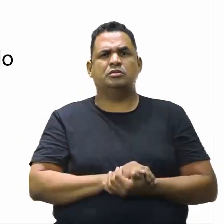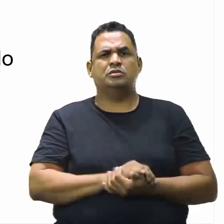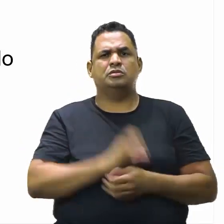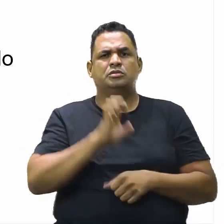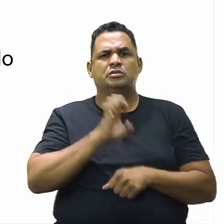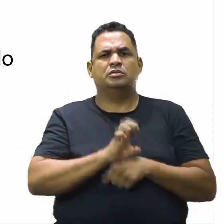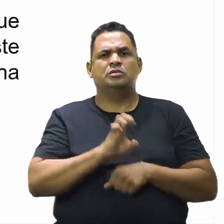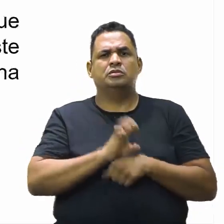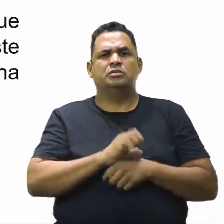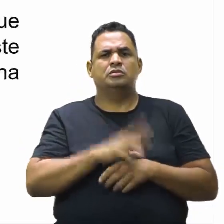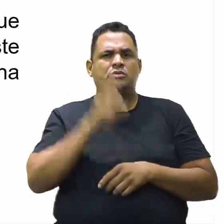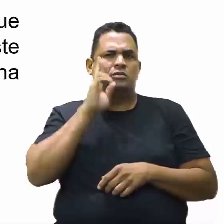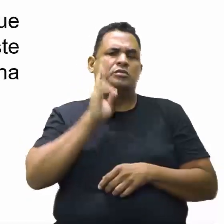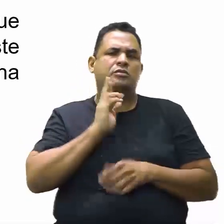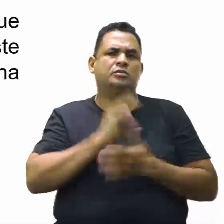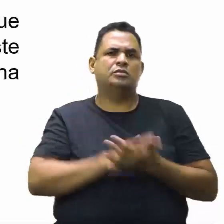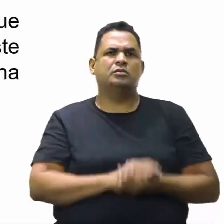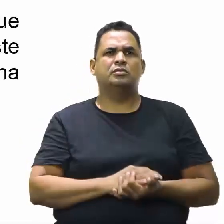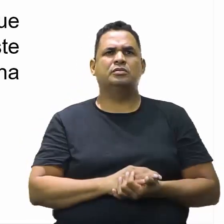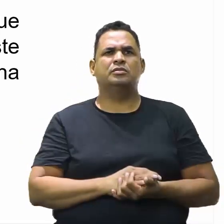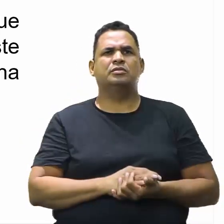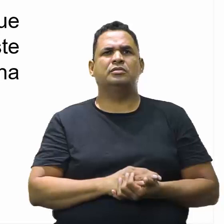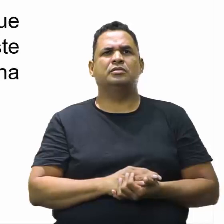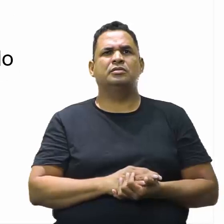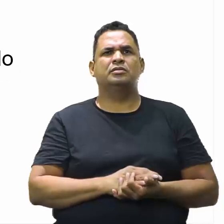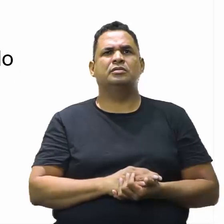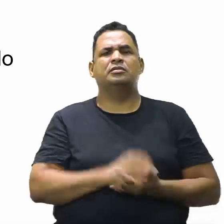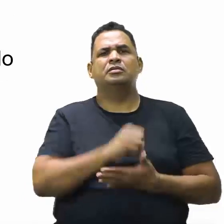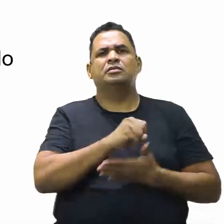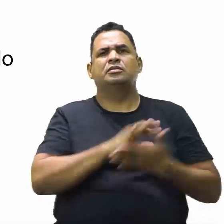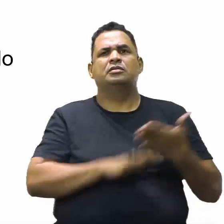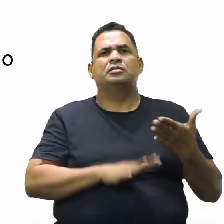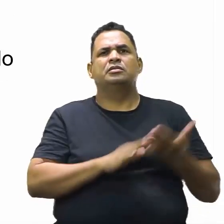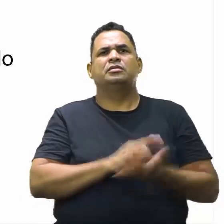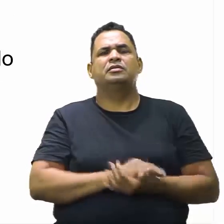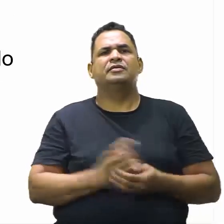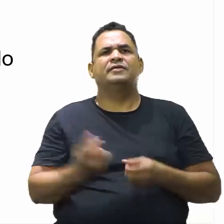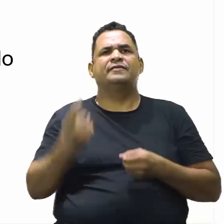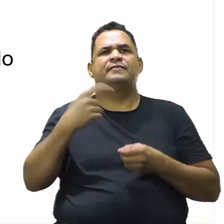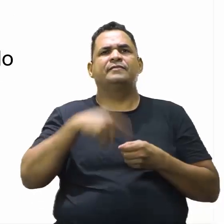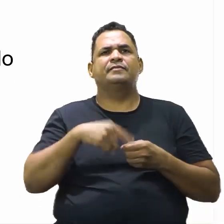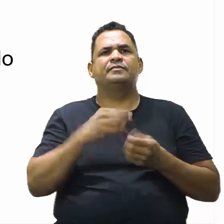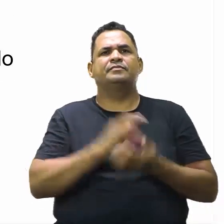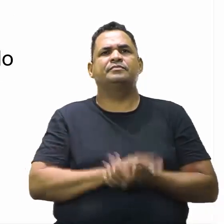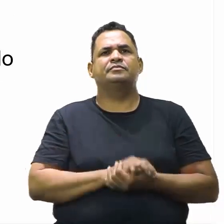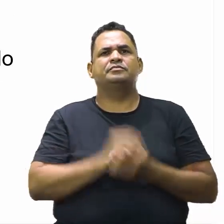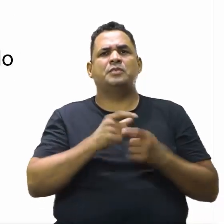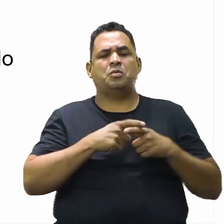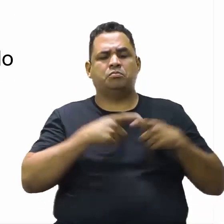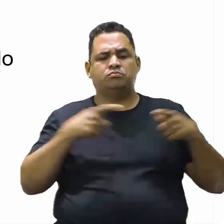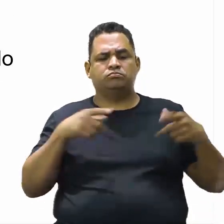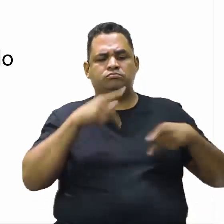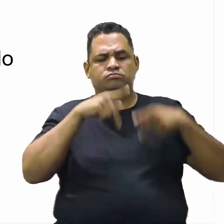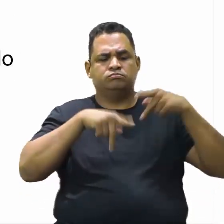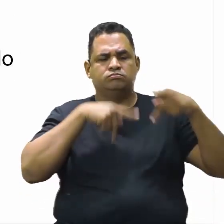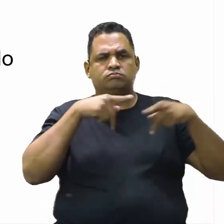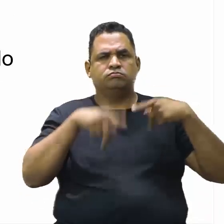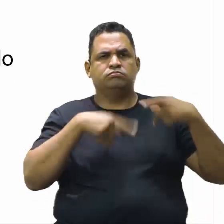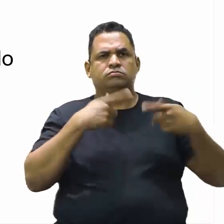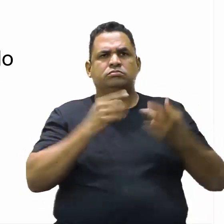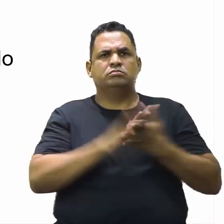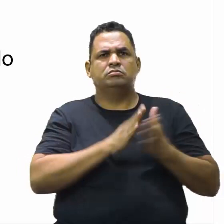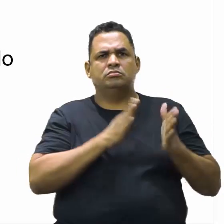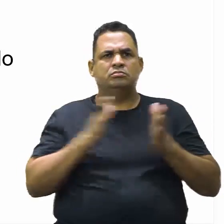Estado de Rondônia. Então vamos para as alternativas. Então, voltando aqui, o intenso crescimento populacional